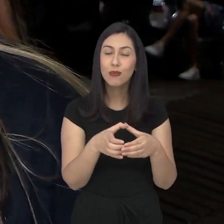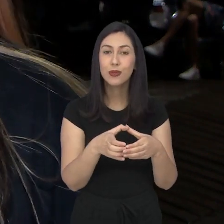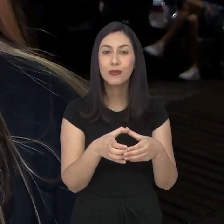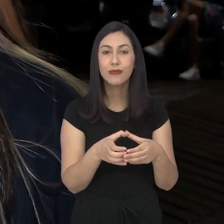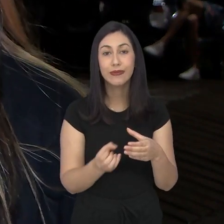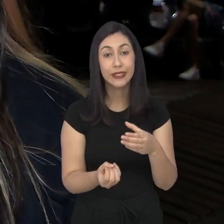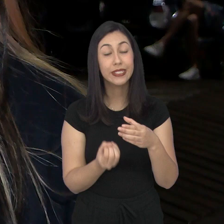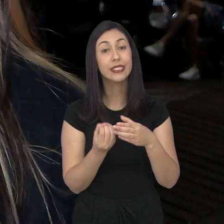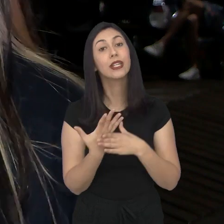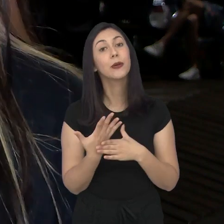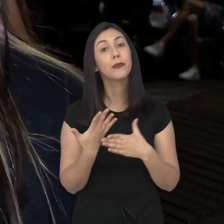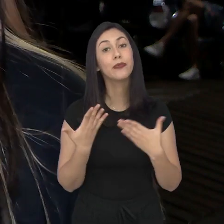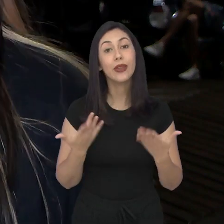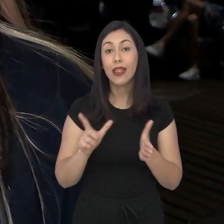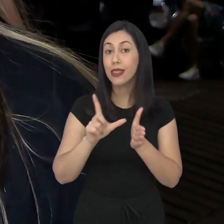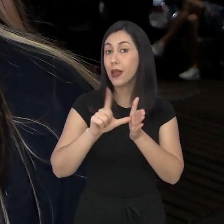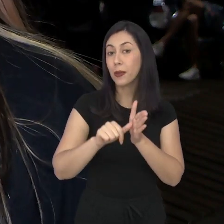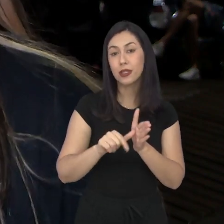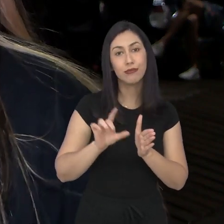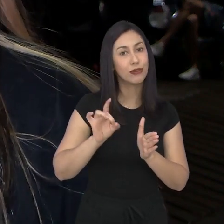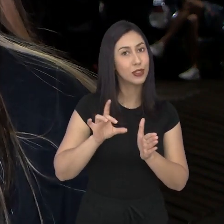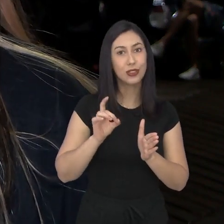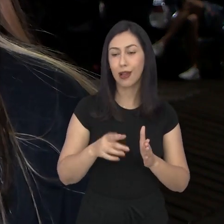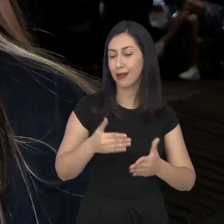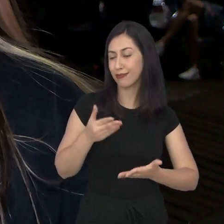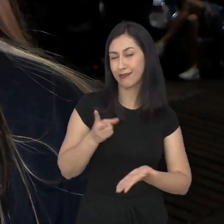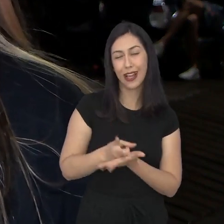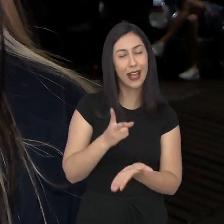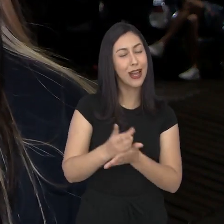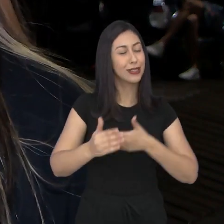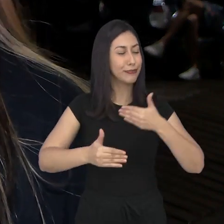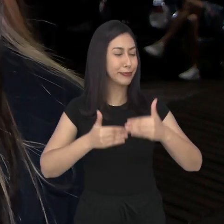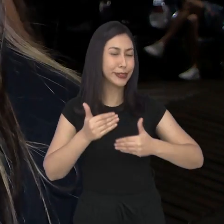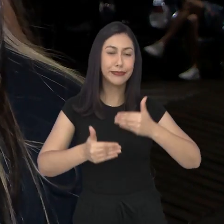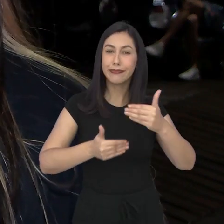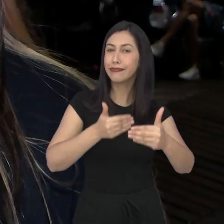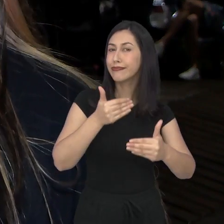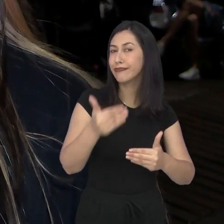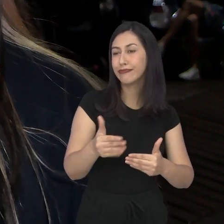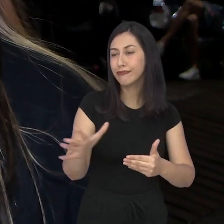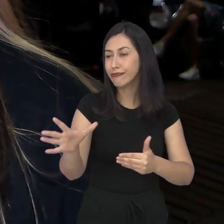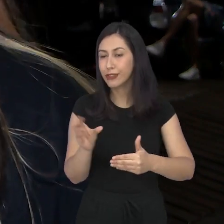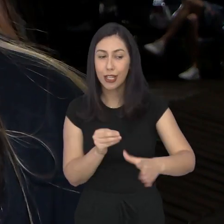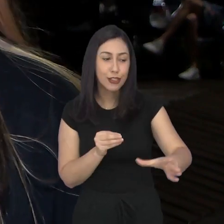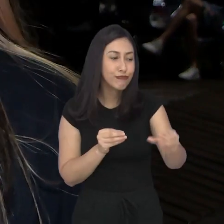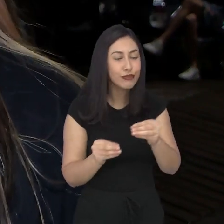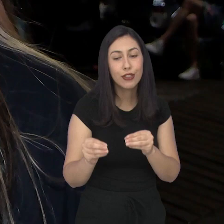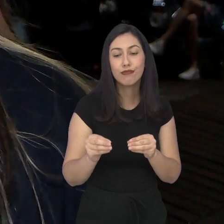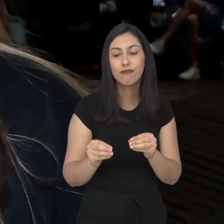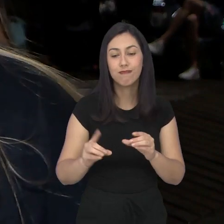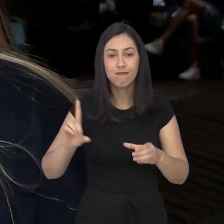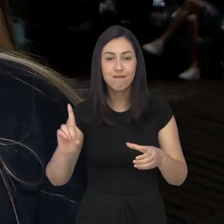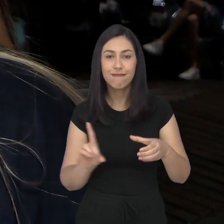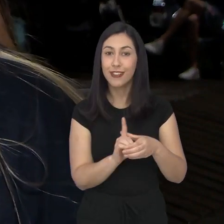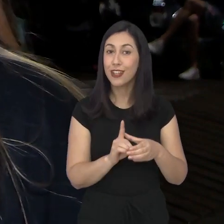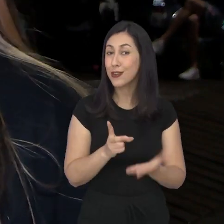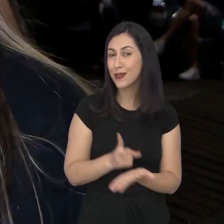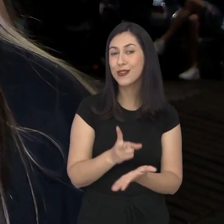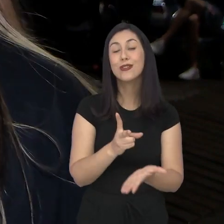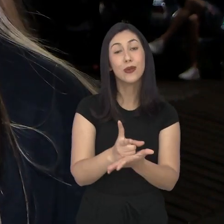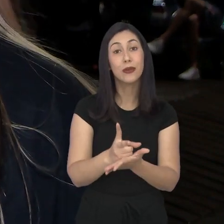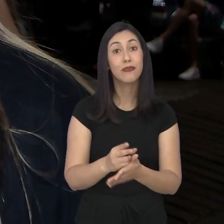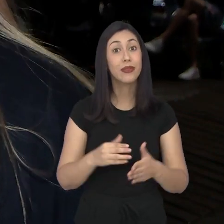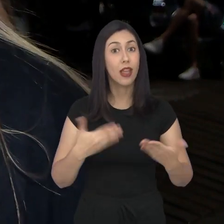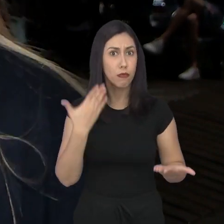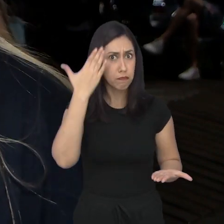gente decidiu formar o grupo. E aí depois disso a gente só foi continuando, fizemos audições, outras pessoas entraram e